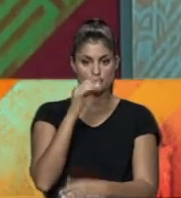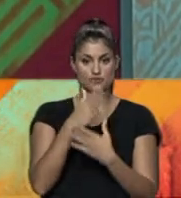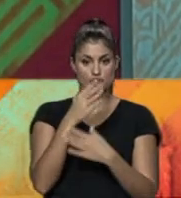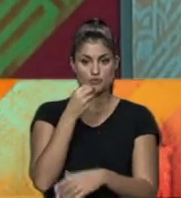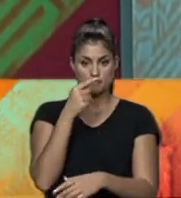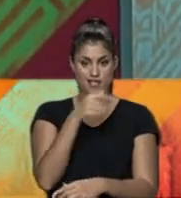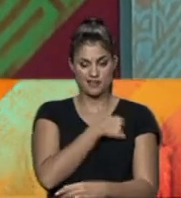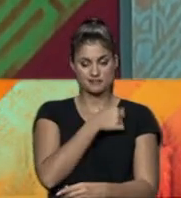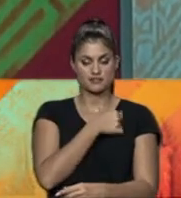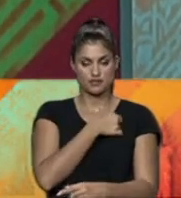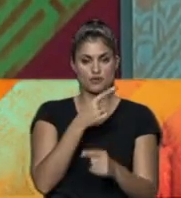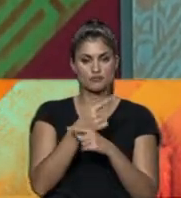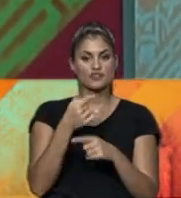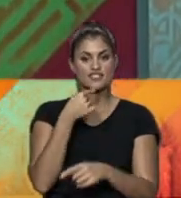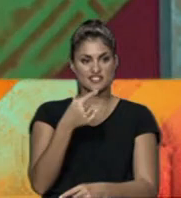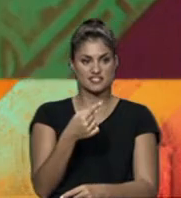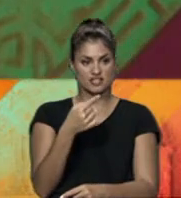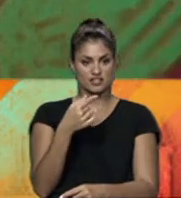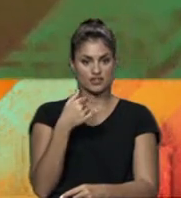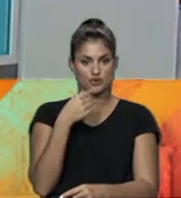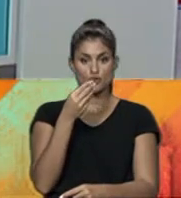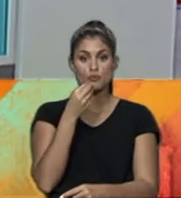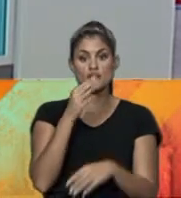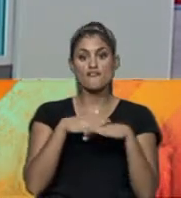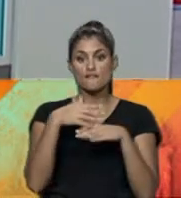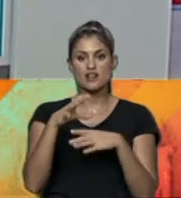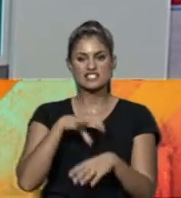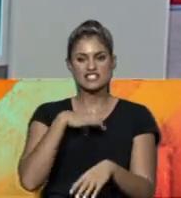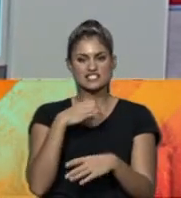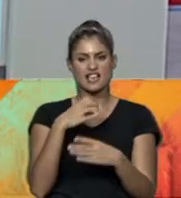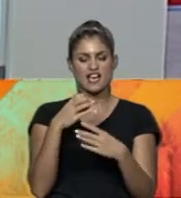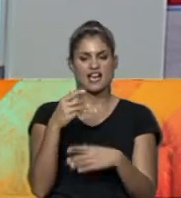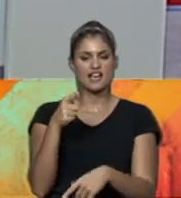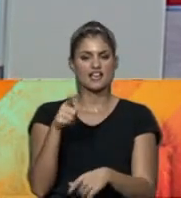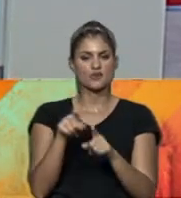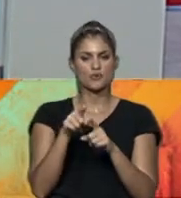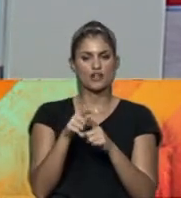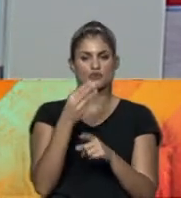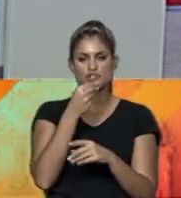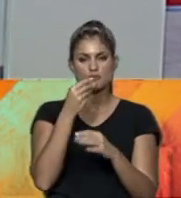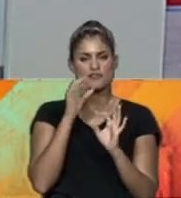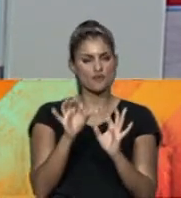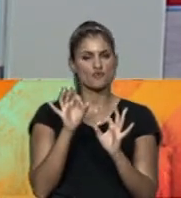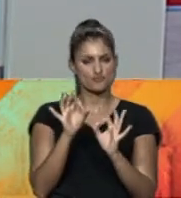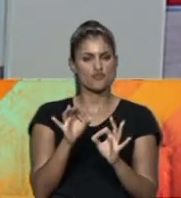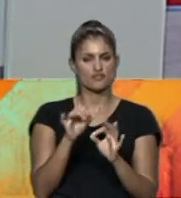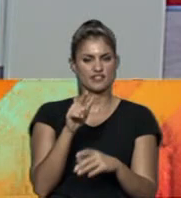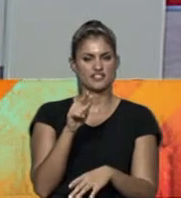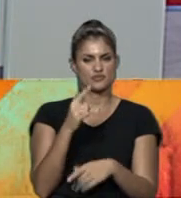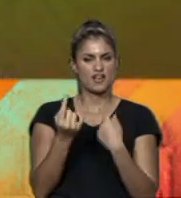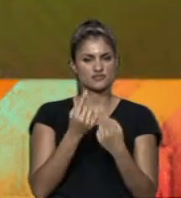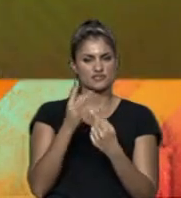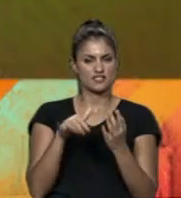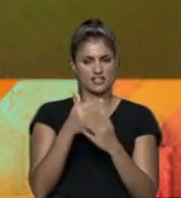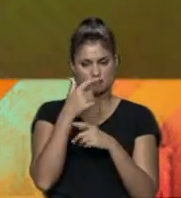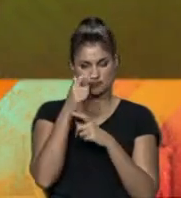lá em casa, porque dizia que de facto quando ia comer cabrito fora sentia aquela carne muito fresca, o sabor da carne fresca. E isso é que muitas das vezes faz com que